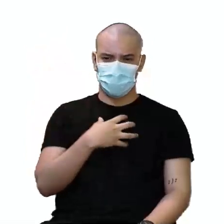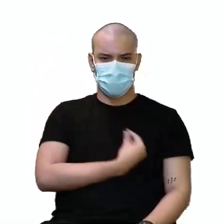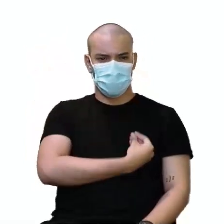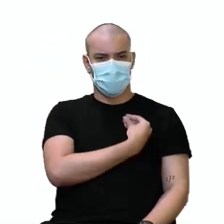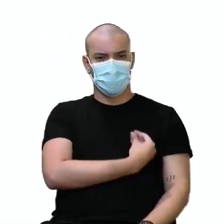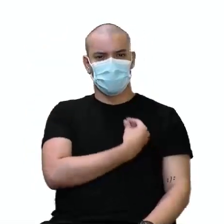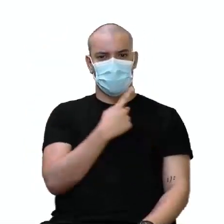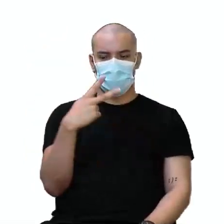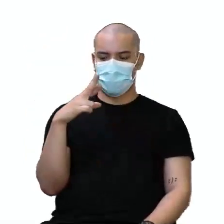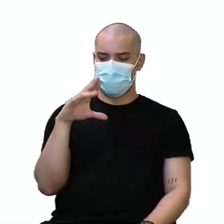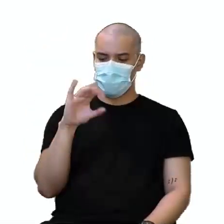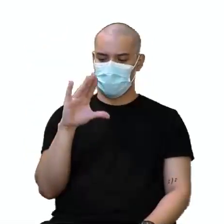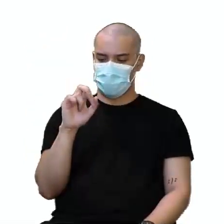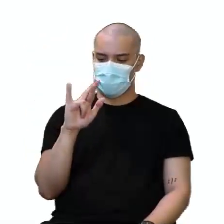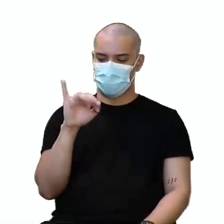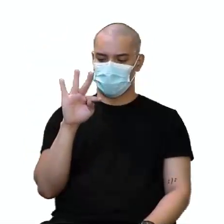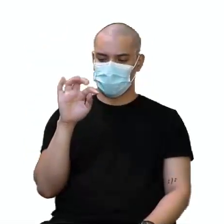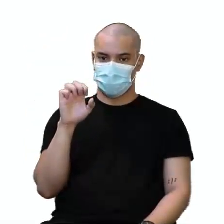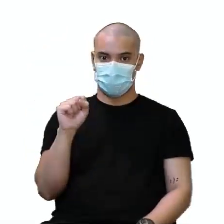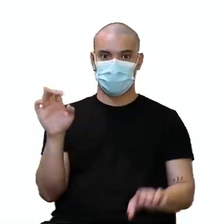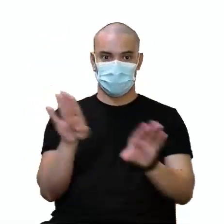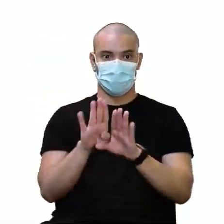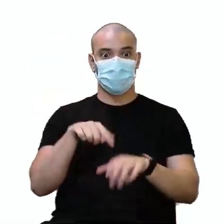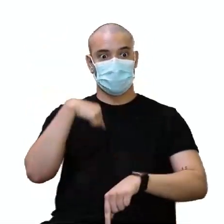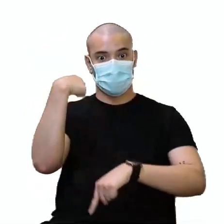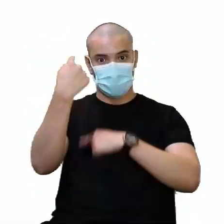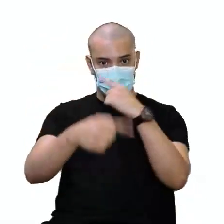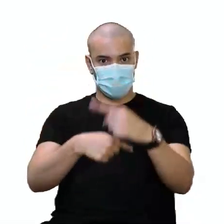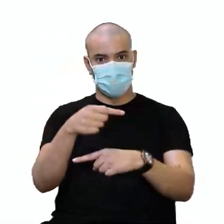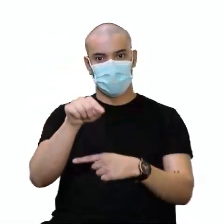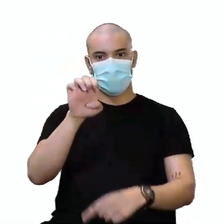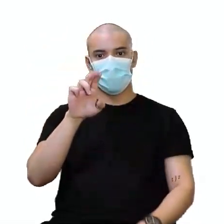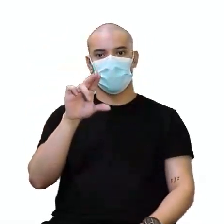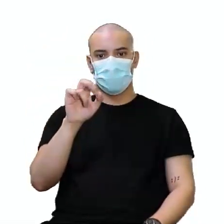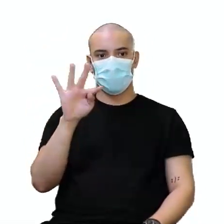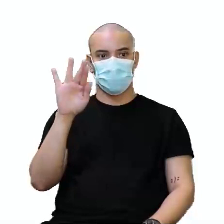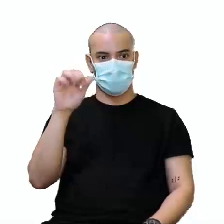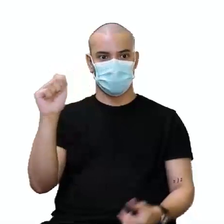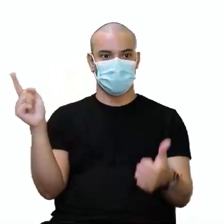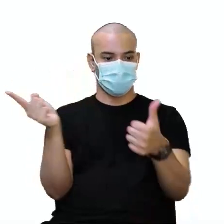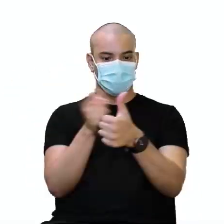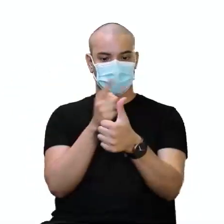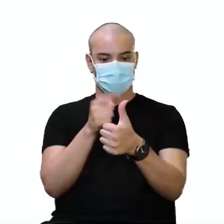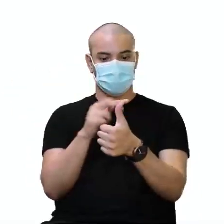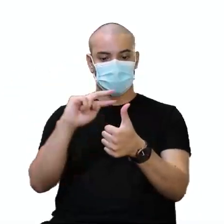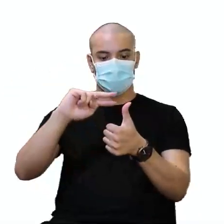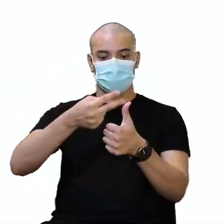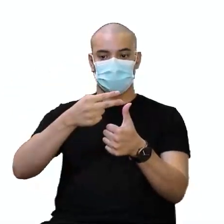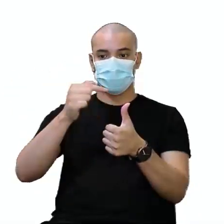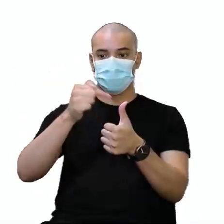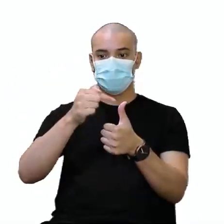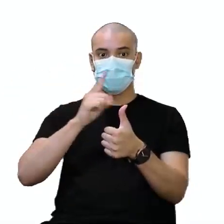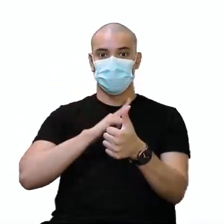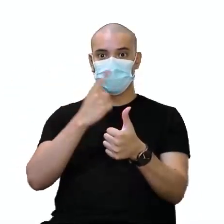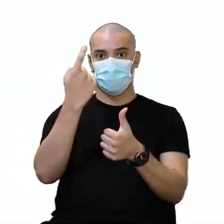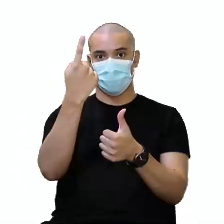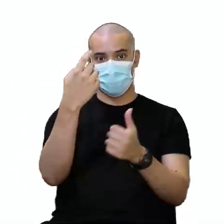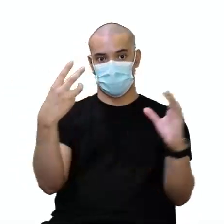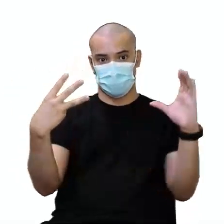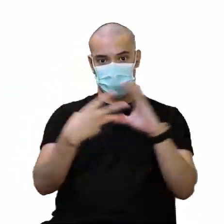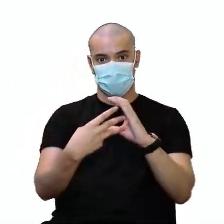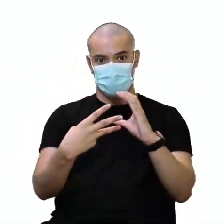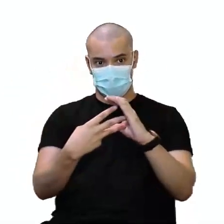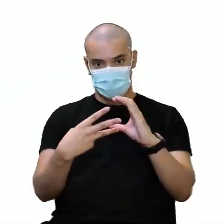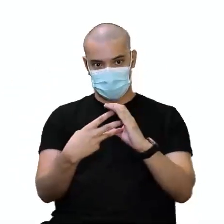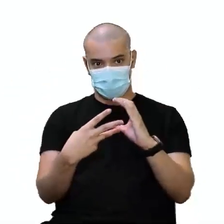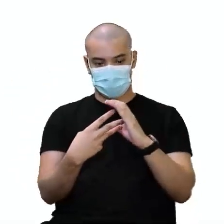eram procariontes, seguidos dos eucariontes. Aí vamos lembrando, procariontes é aqueles que têm uma única célula,